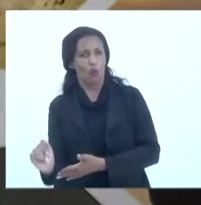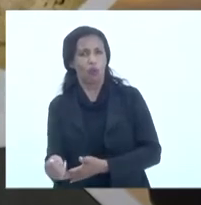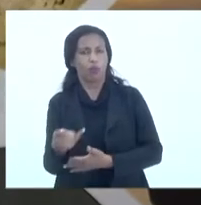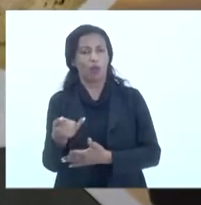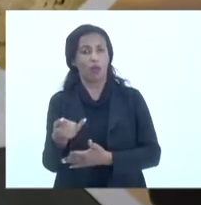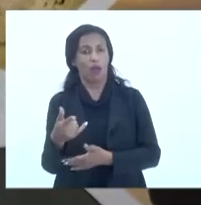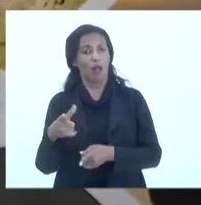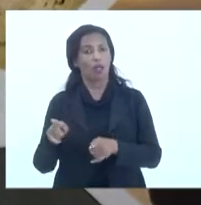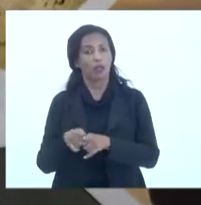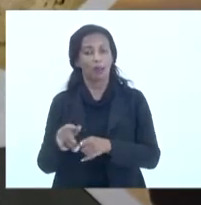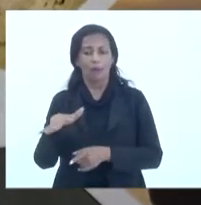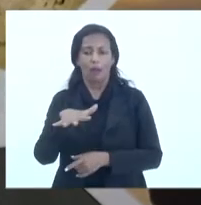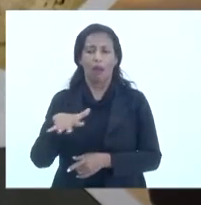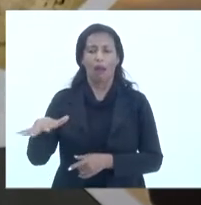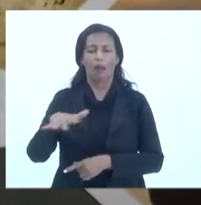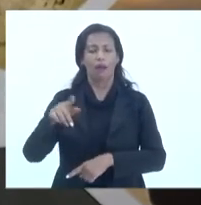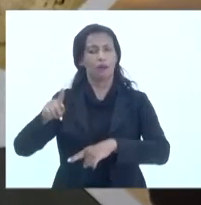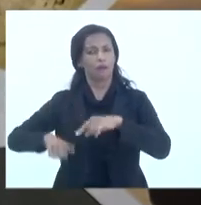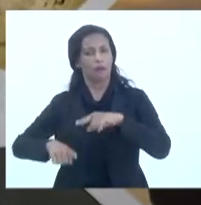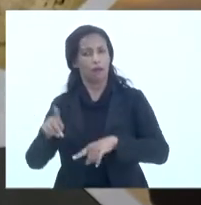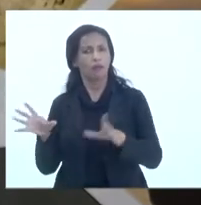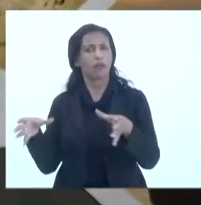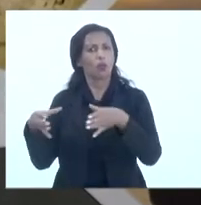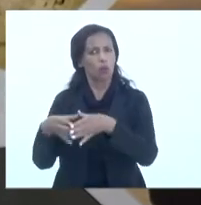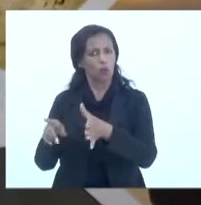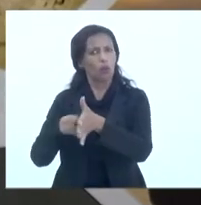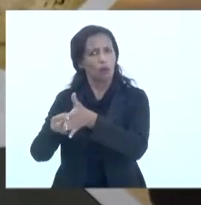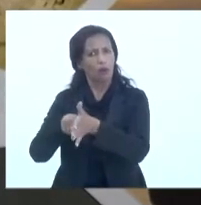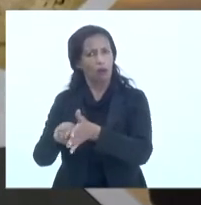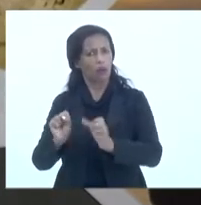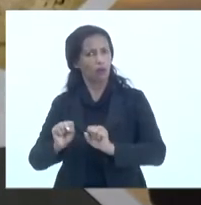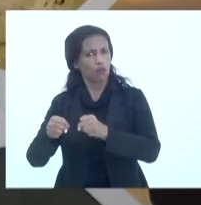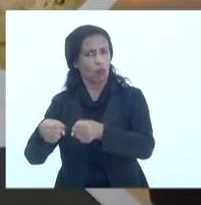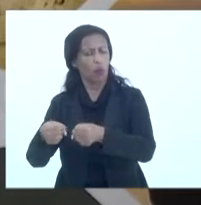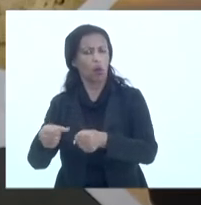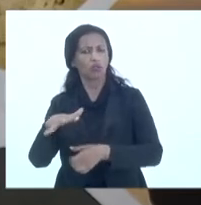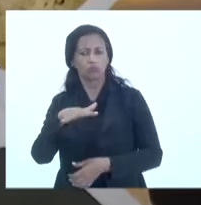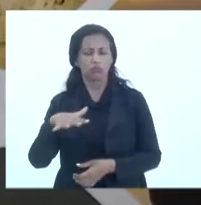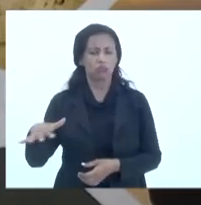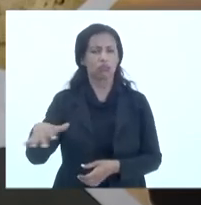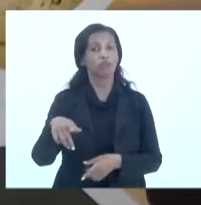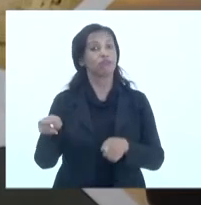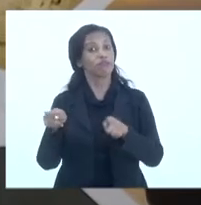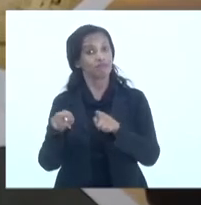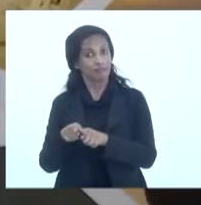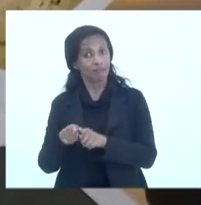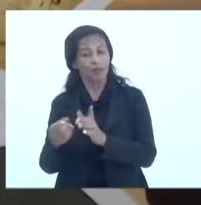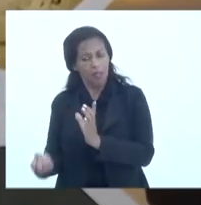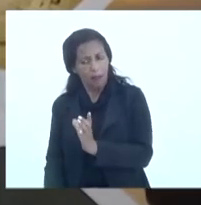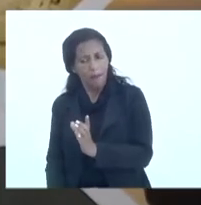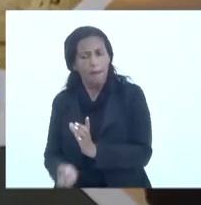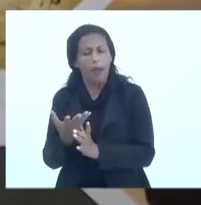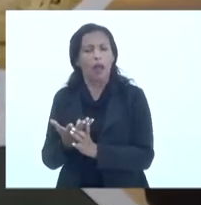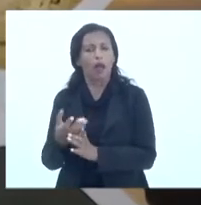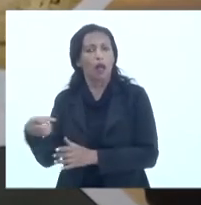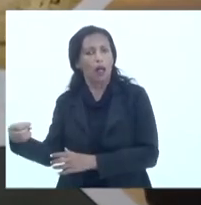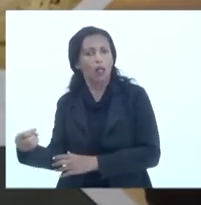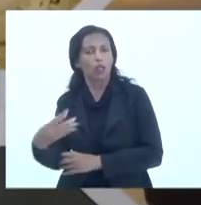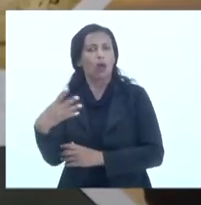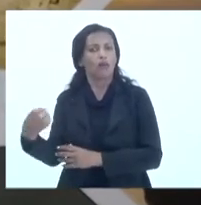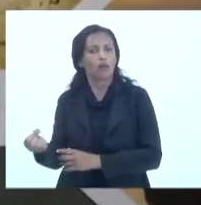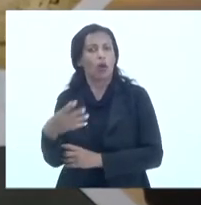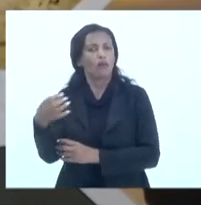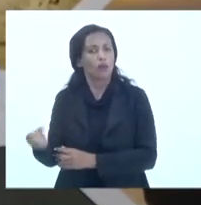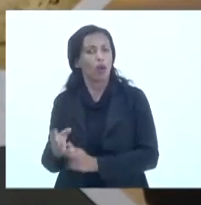da área de materiais, nós temos um grupo de pesquisa muito forte. Dessa área também têm surgido novas